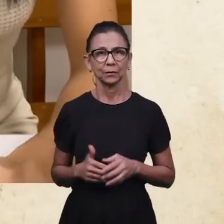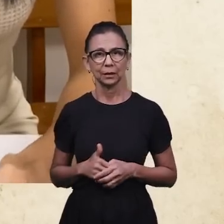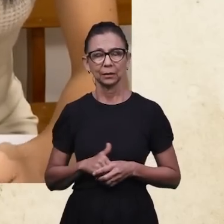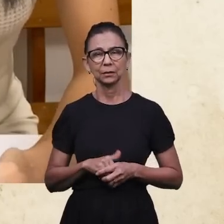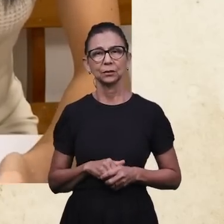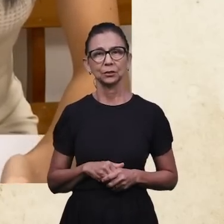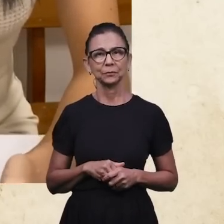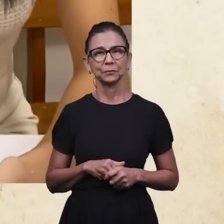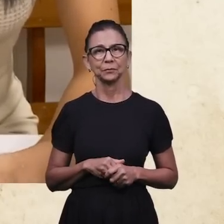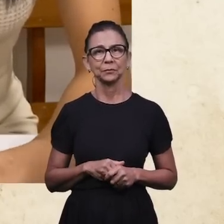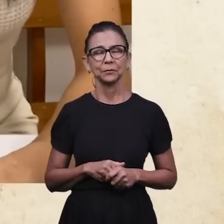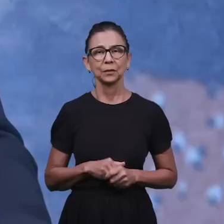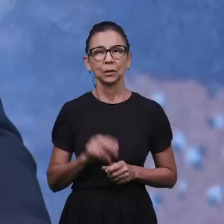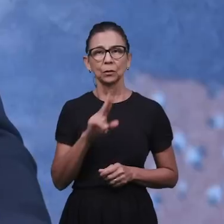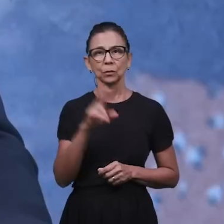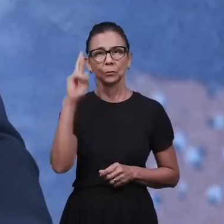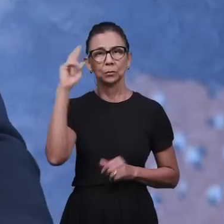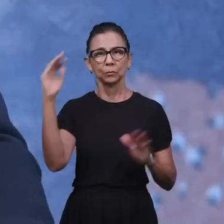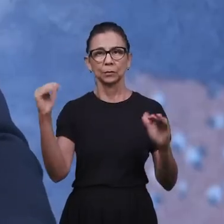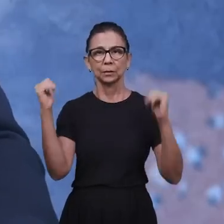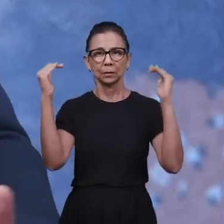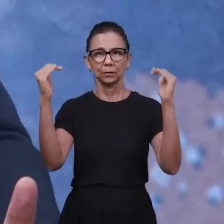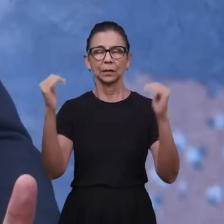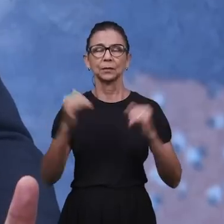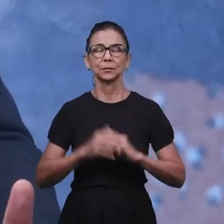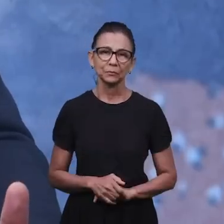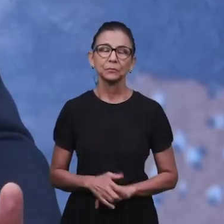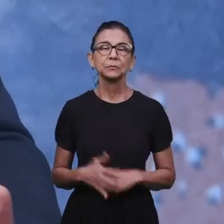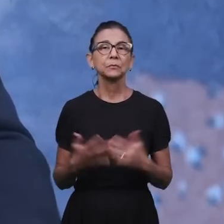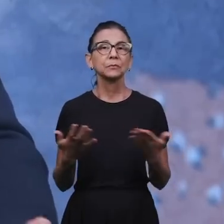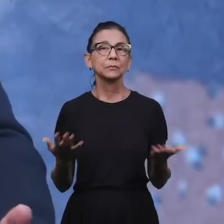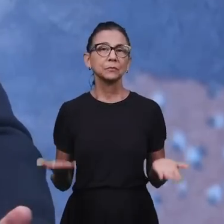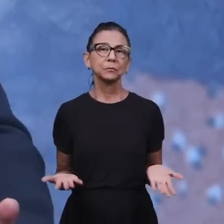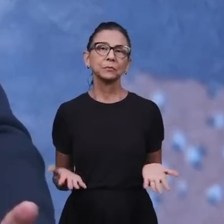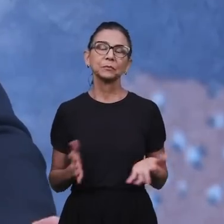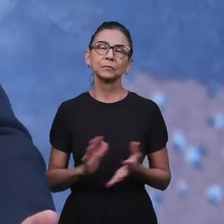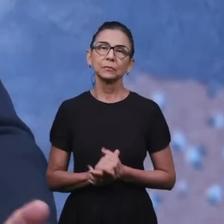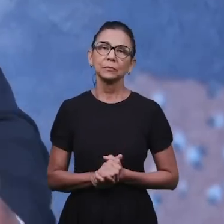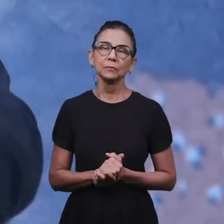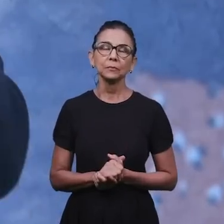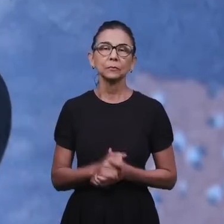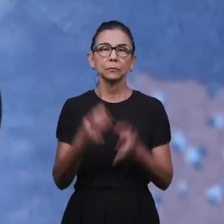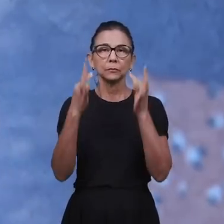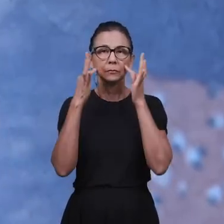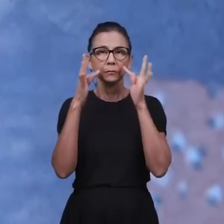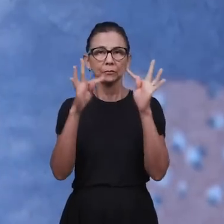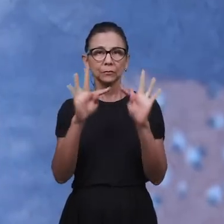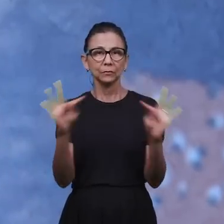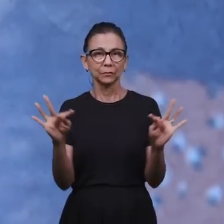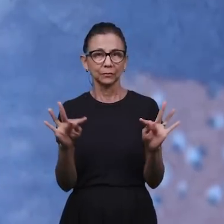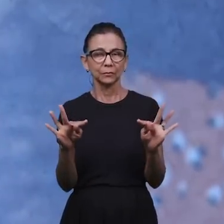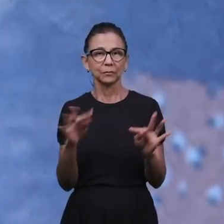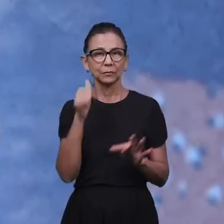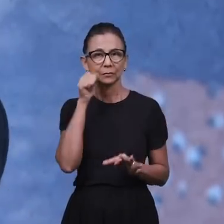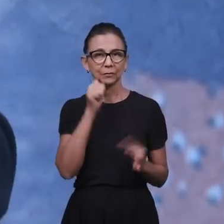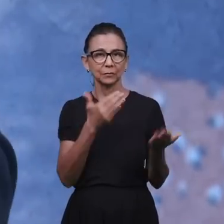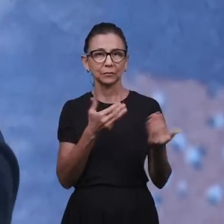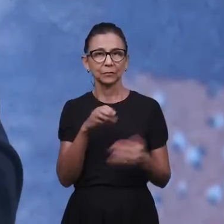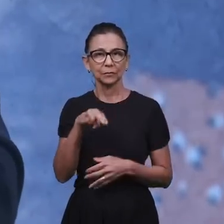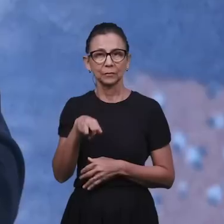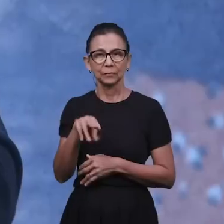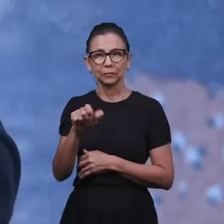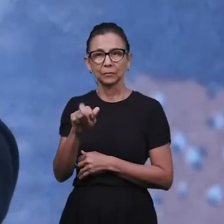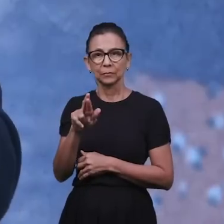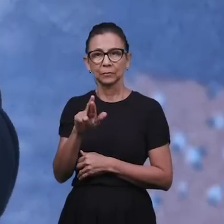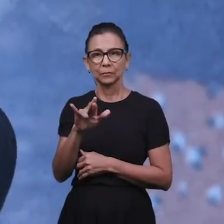do Senhor foi glorificado. Tá aí, esse foi o testemunho de Maria Caroline. Eu até falei errado o nome, eu peço perdão, eu estou corrigindo aqui